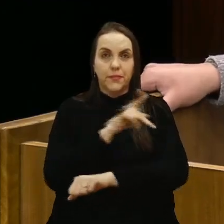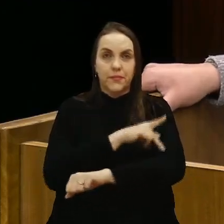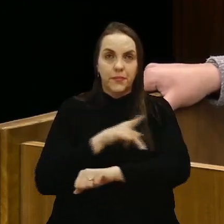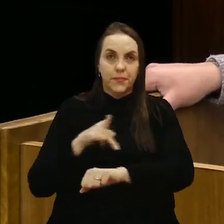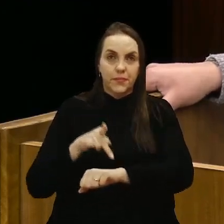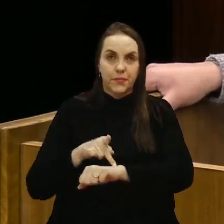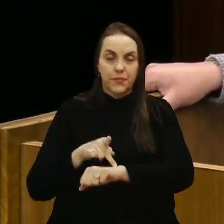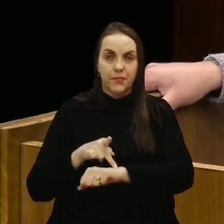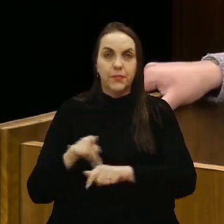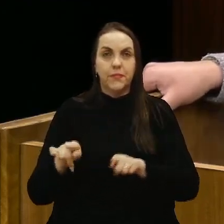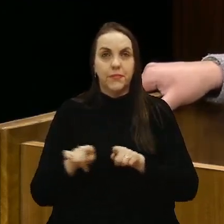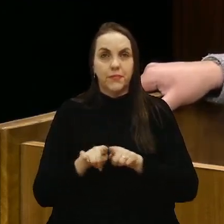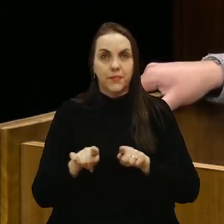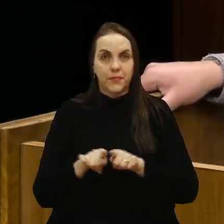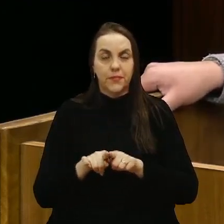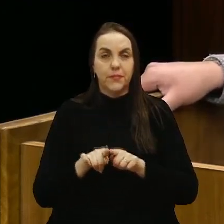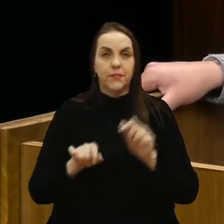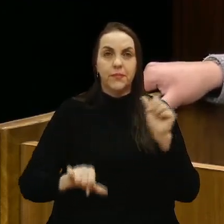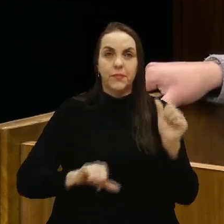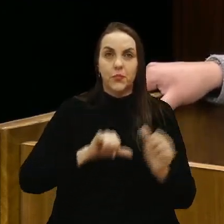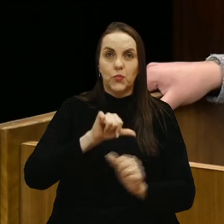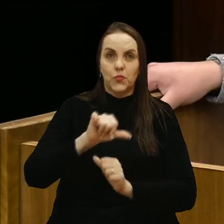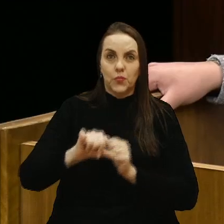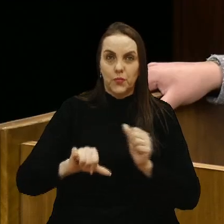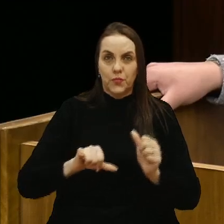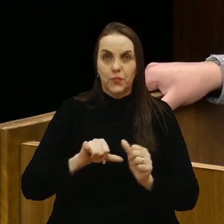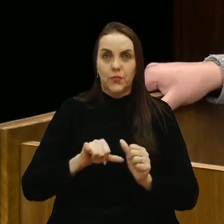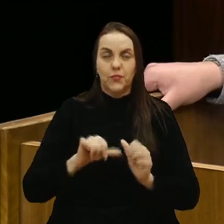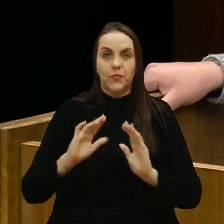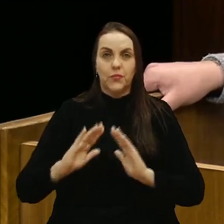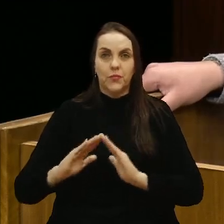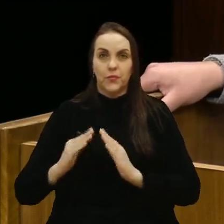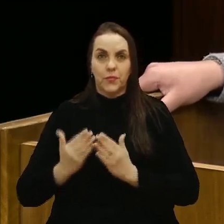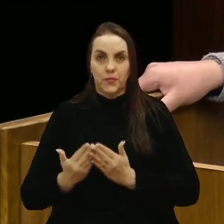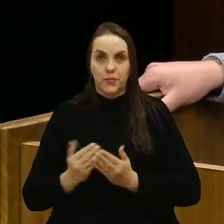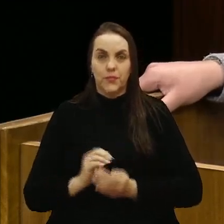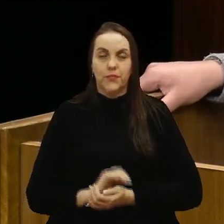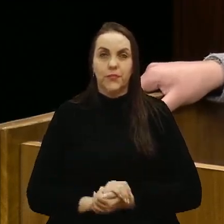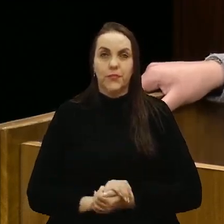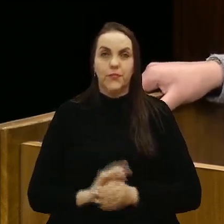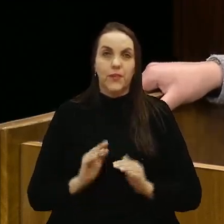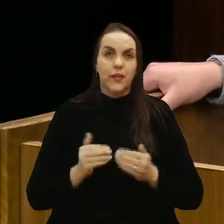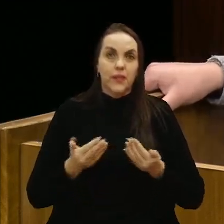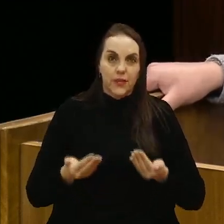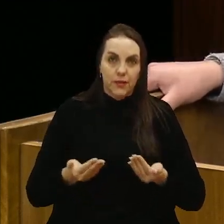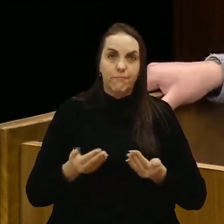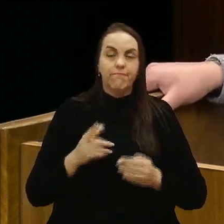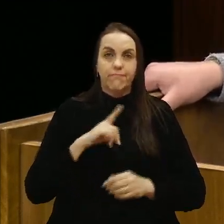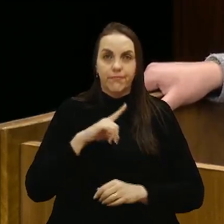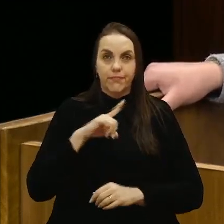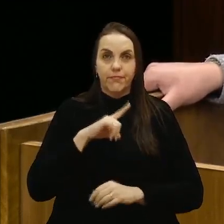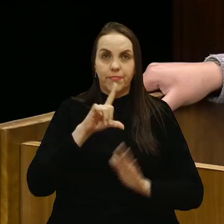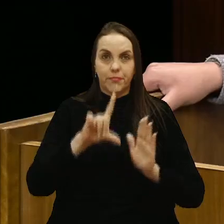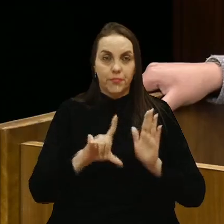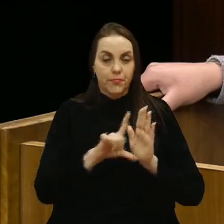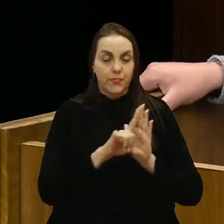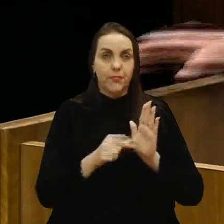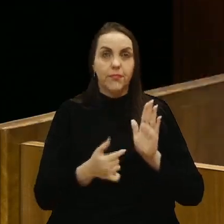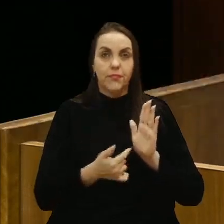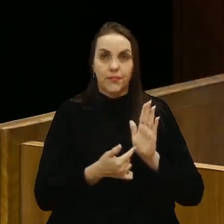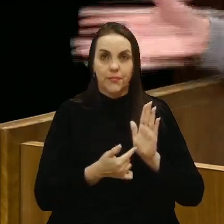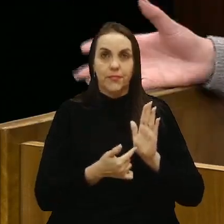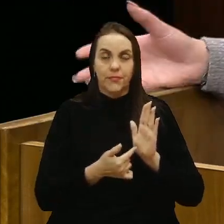pedagógica e também mudanças escolares. Então, a gente tem uma lei que